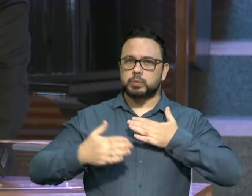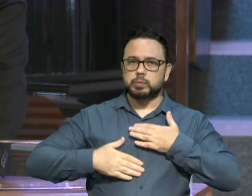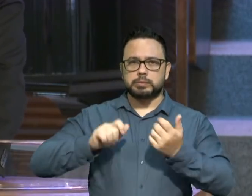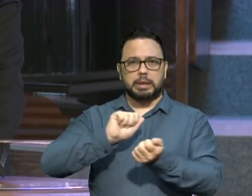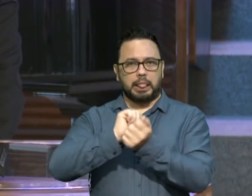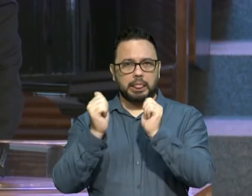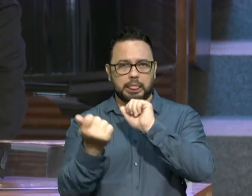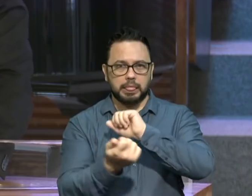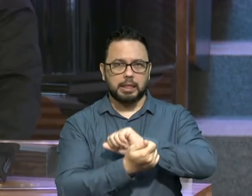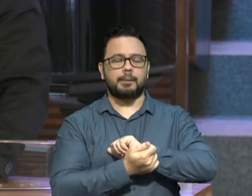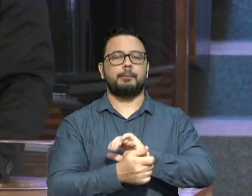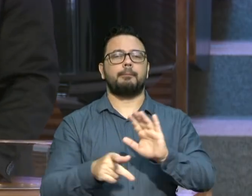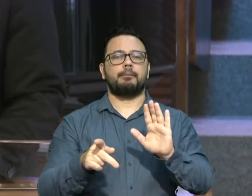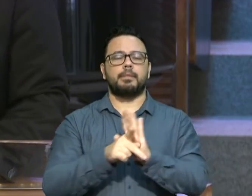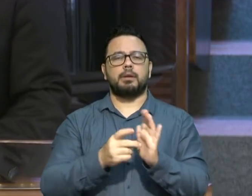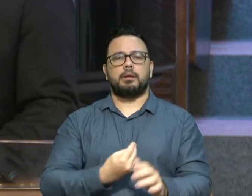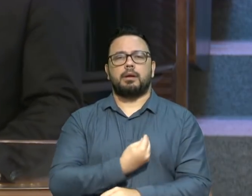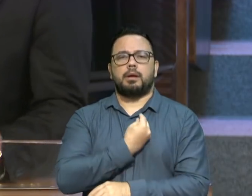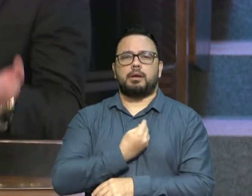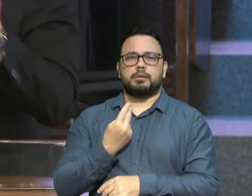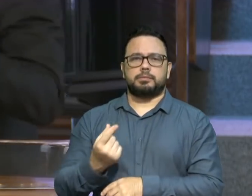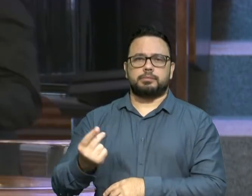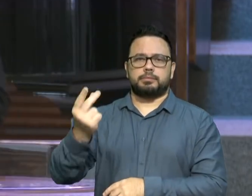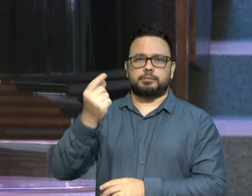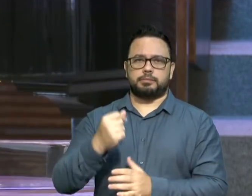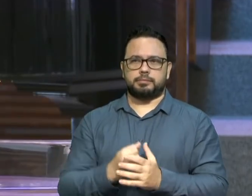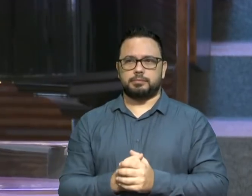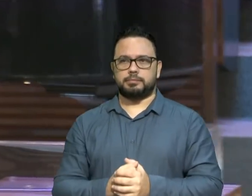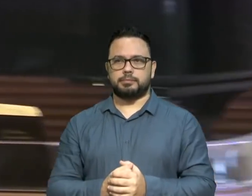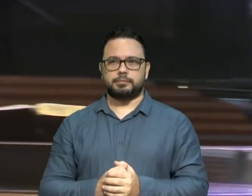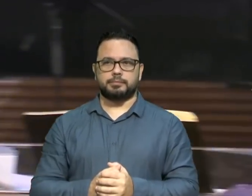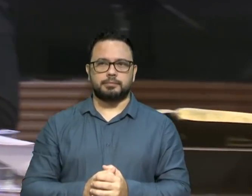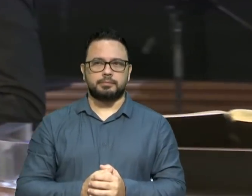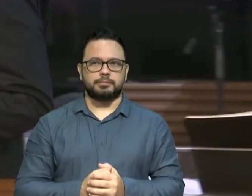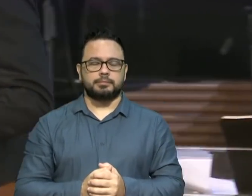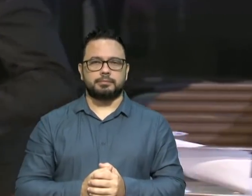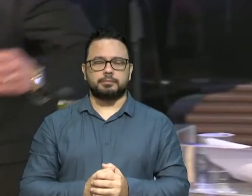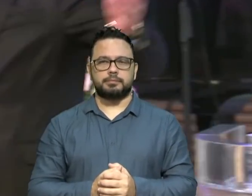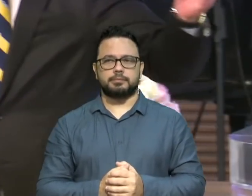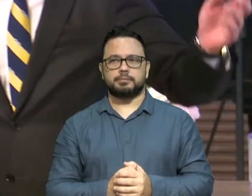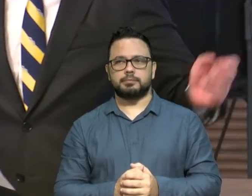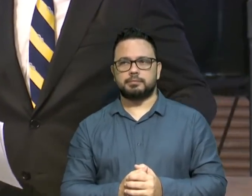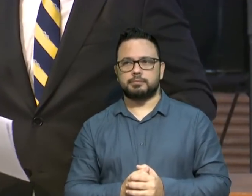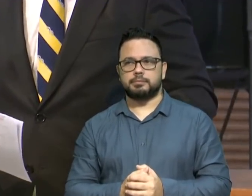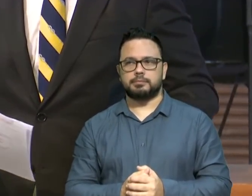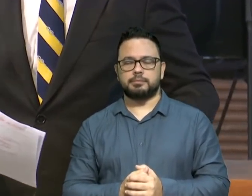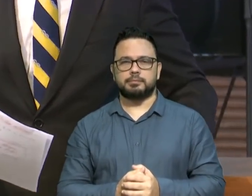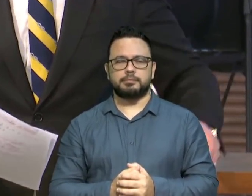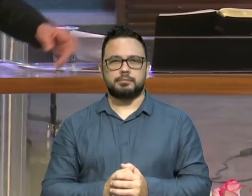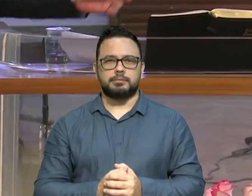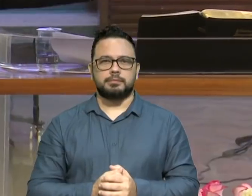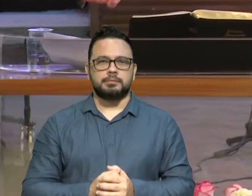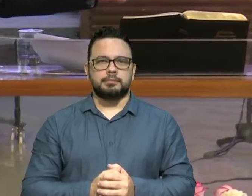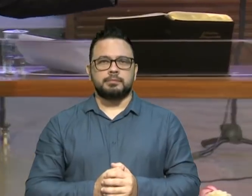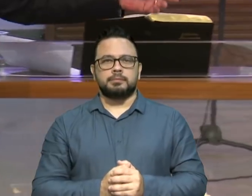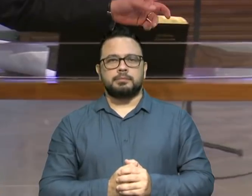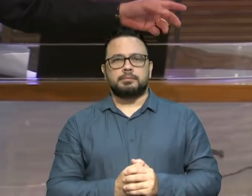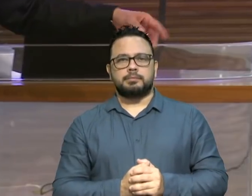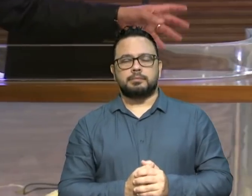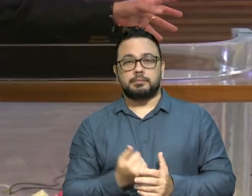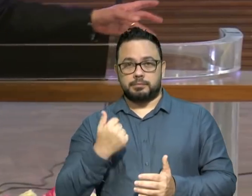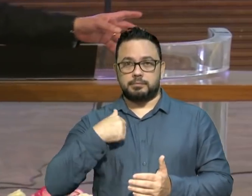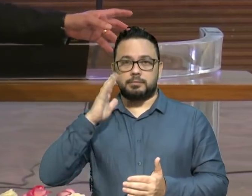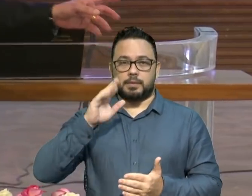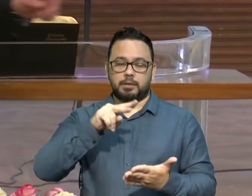adaptado para a eternidade com a imortalidade essa frase é minha então a lembrado daquele ali